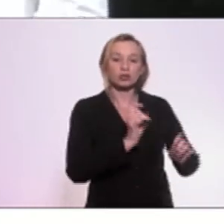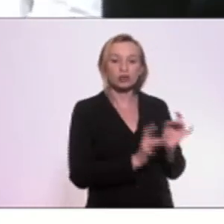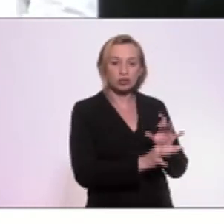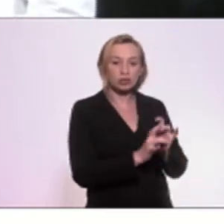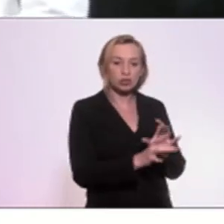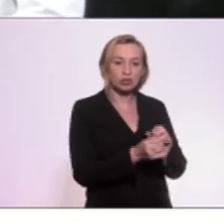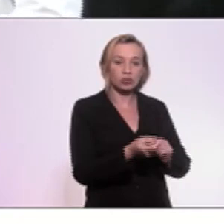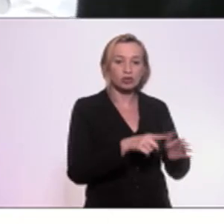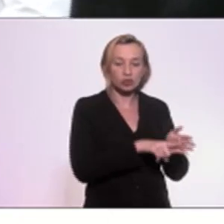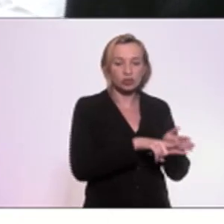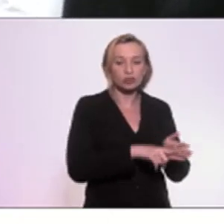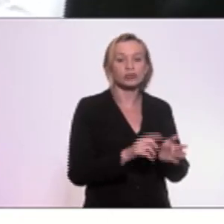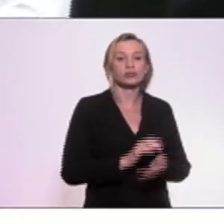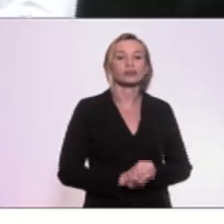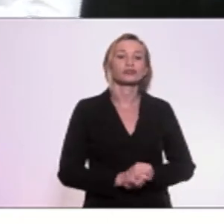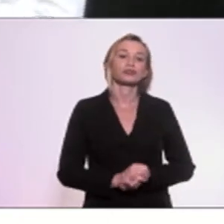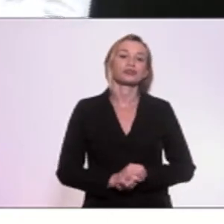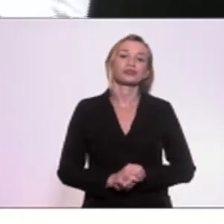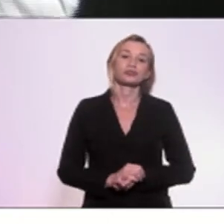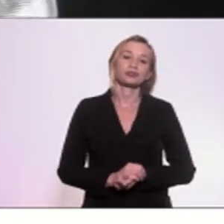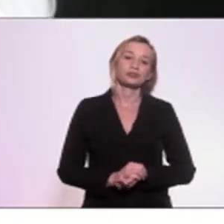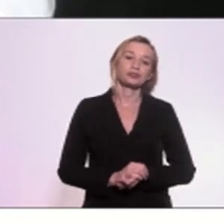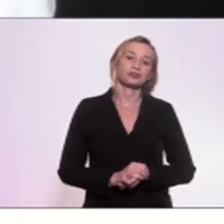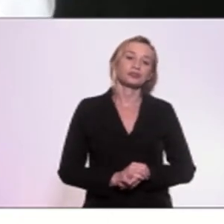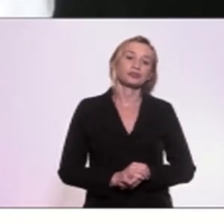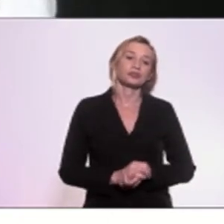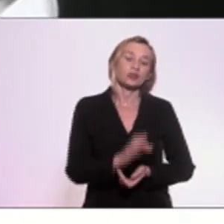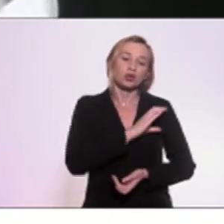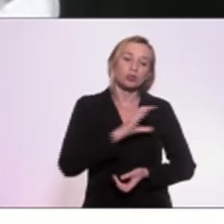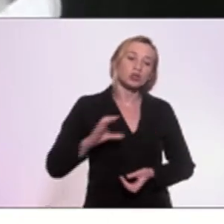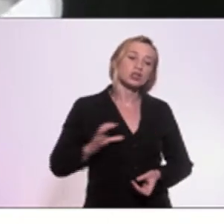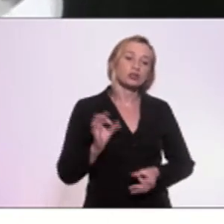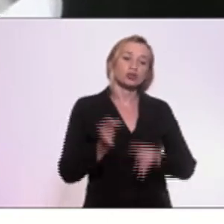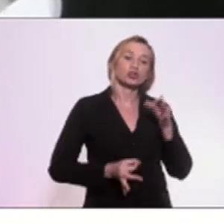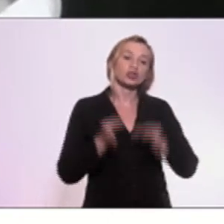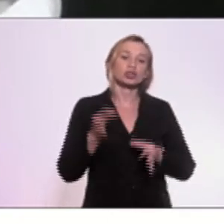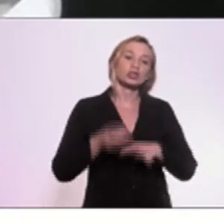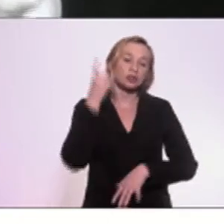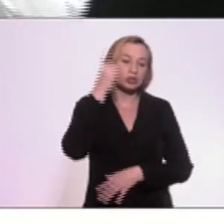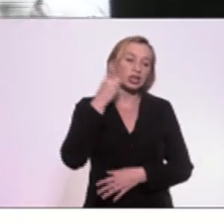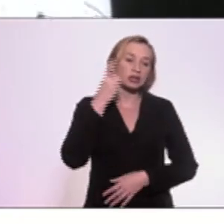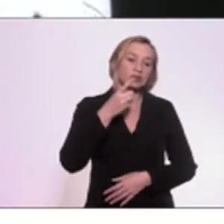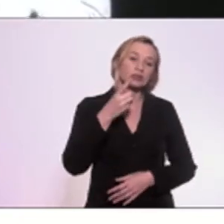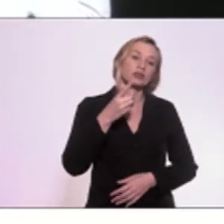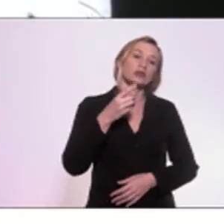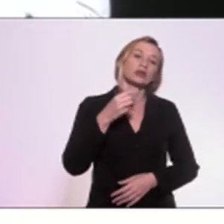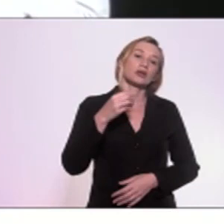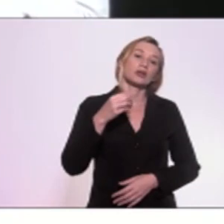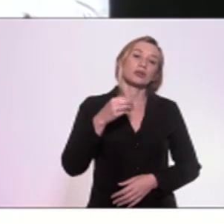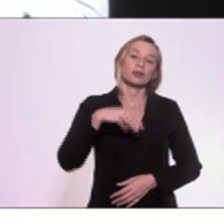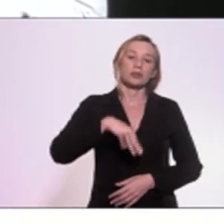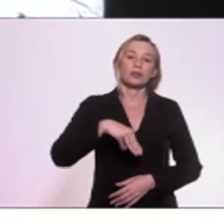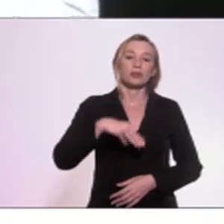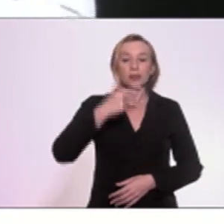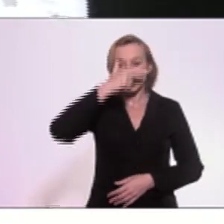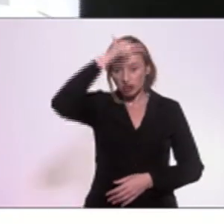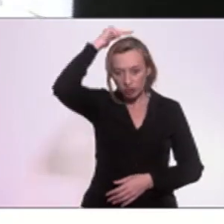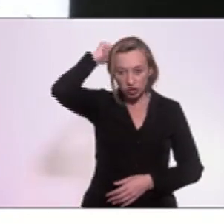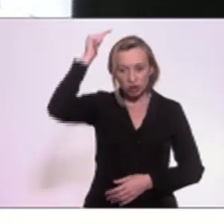Finanças, Fiscalização Financeira e Controle. Para emitir parecer pela Comissão de Constituição e Justiça, deputado Márcio Pacheco. Deputado Max.